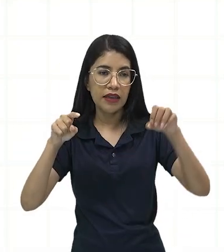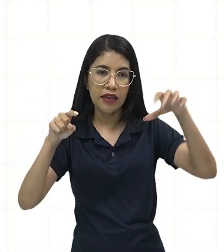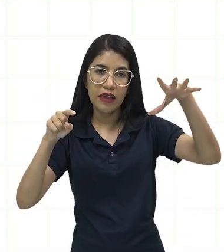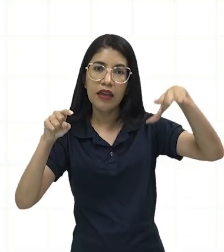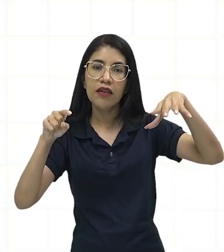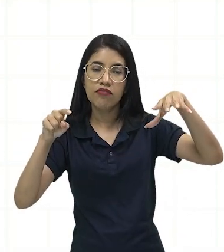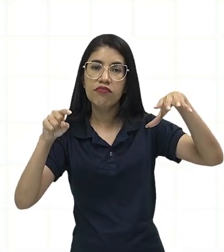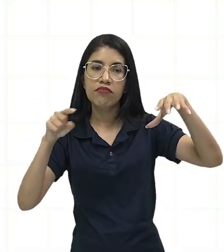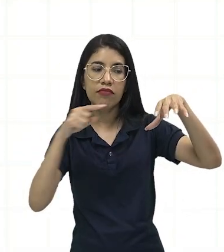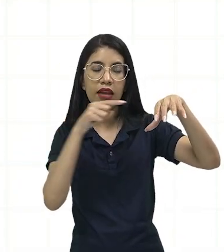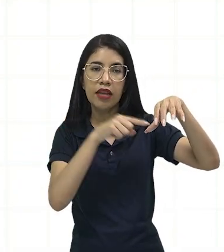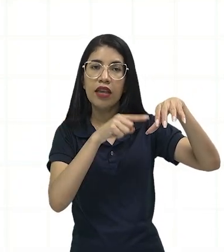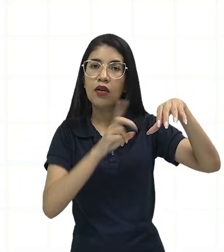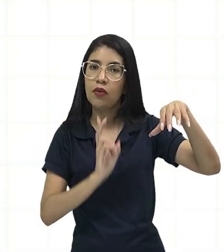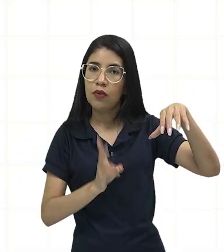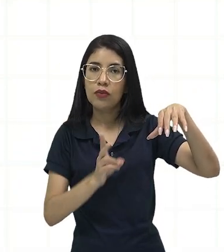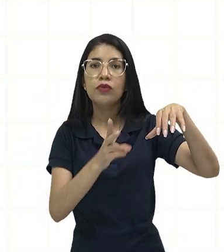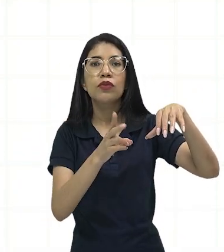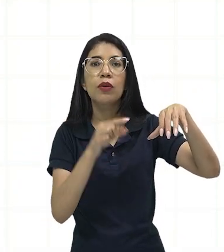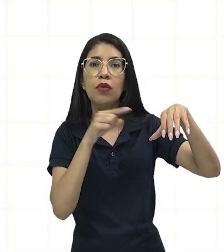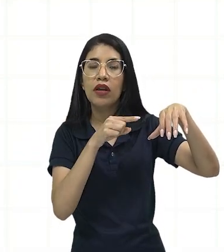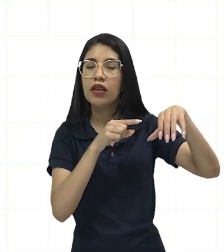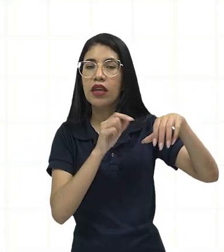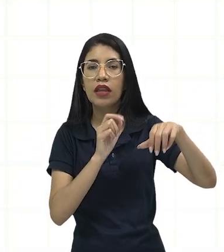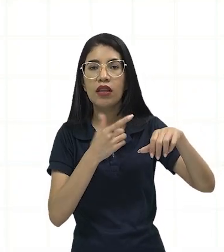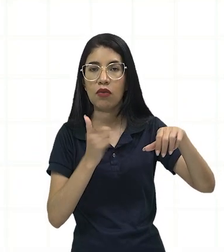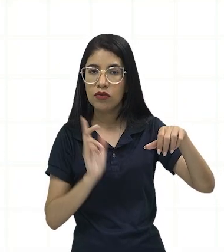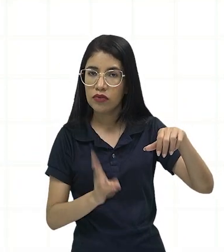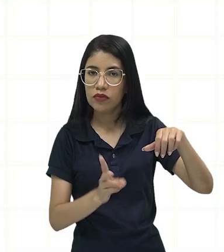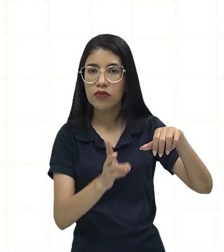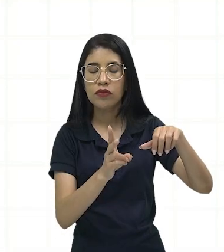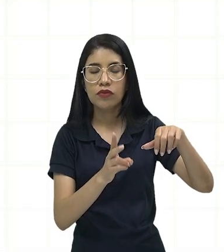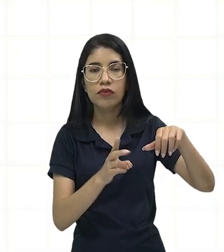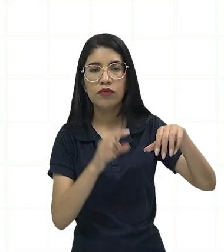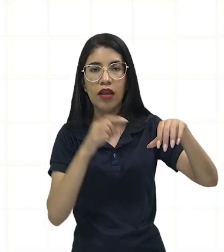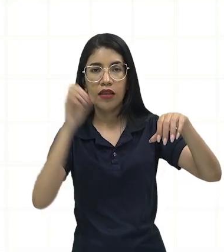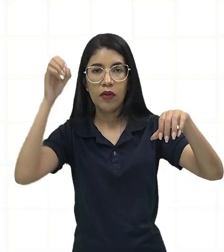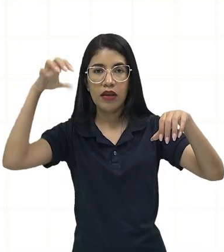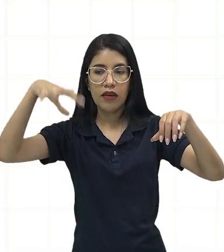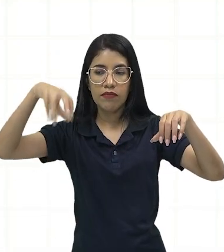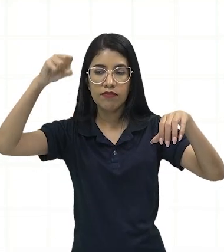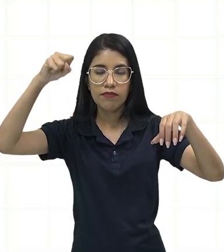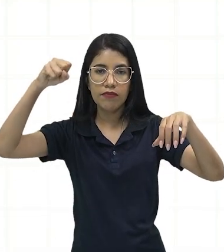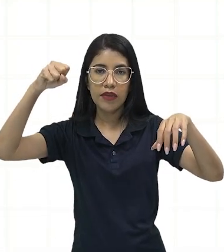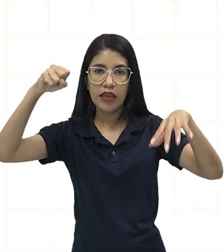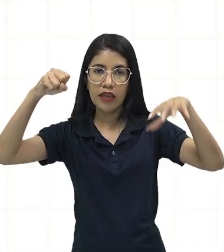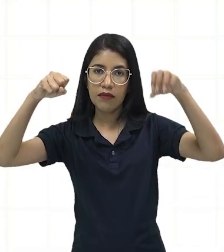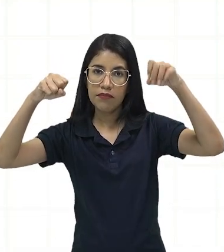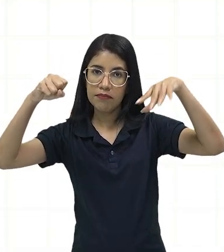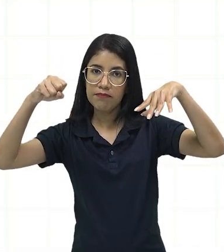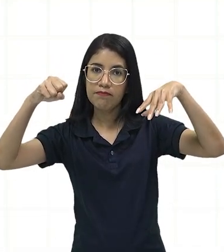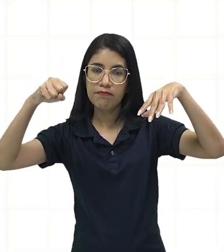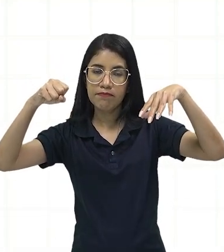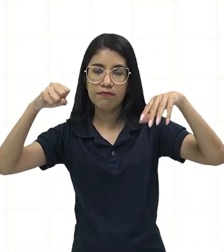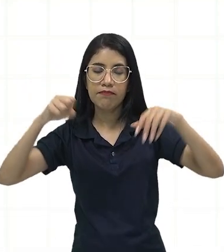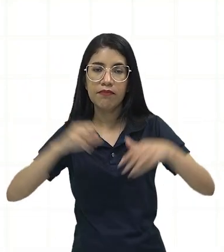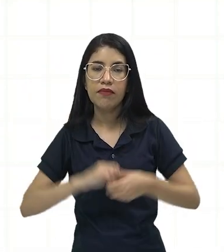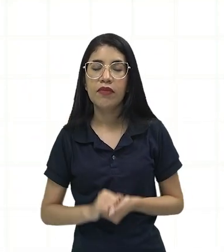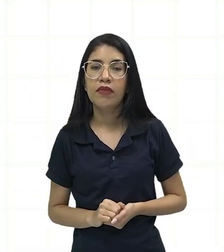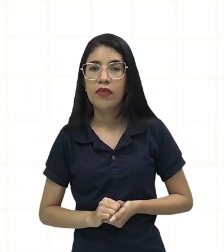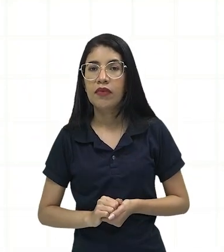não mexi nessa corrente, eu não mexi neste caminho, certo? Então,